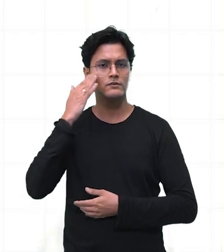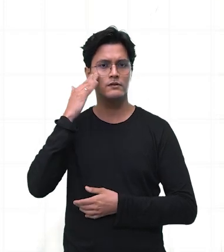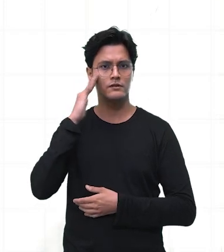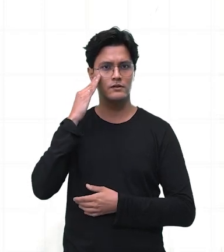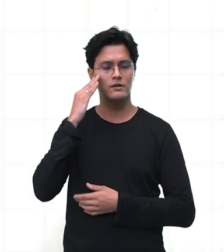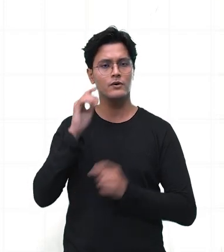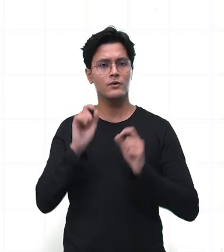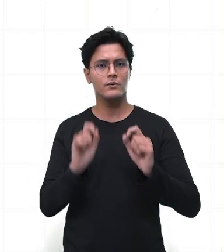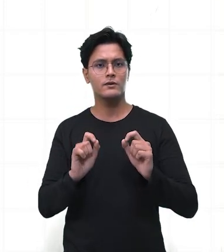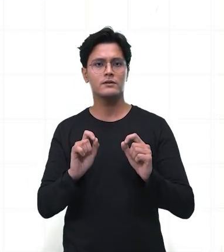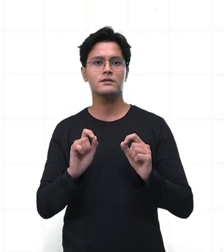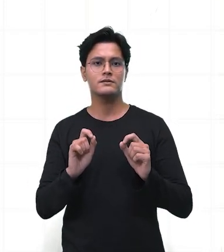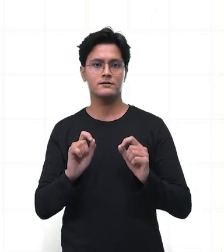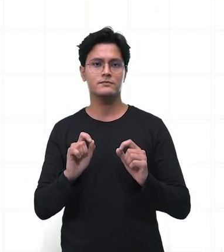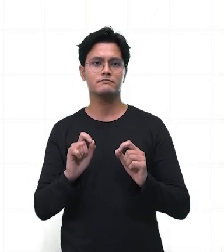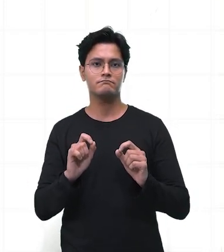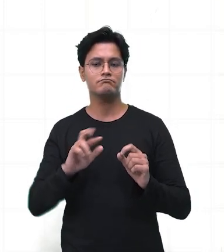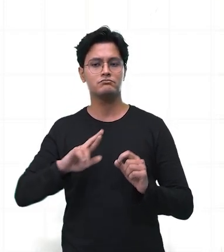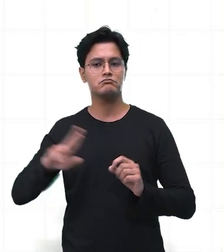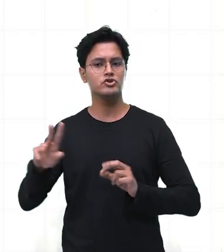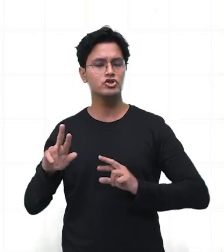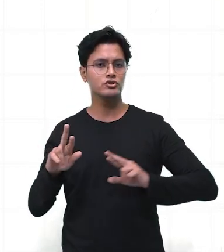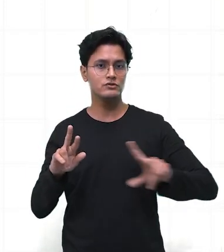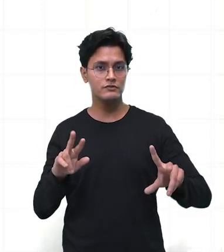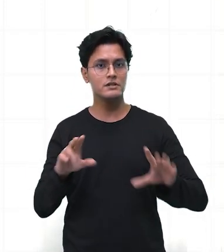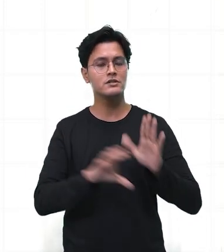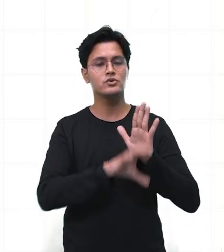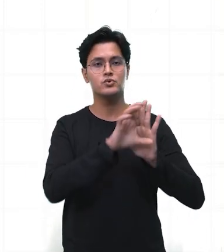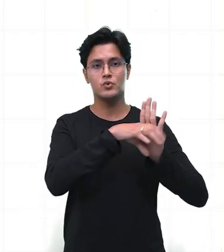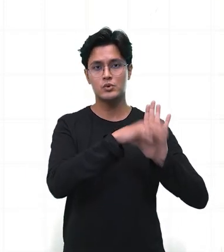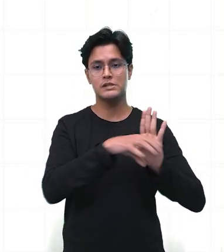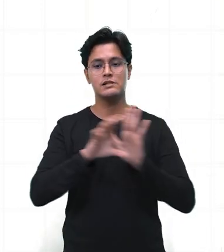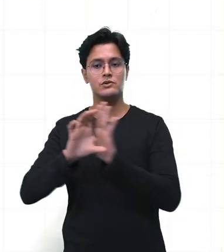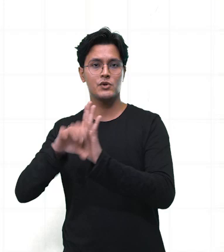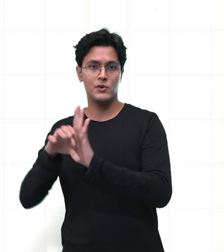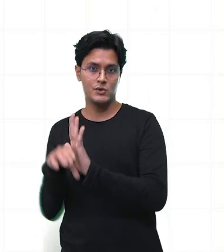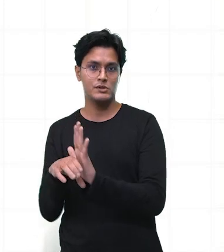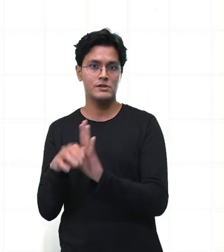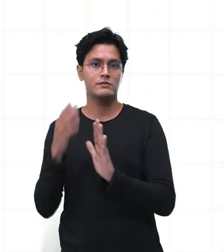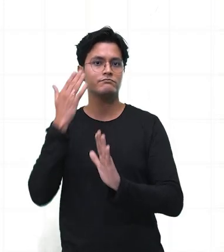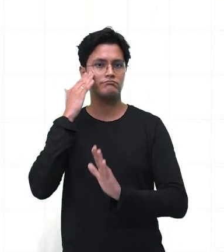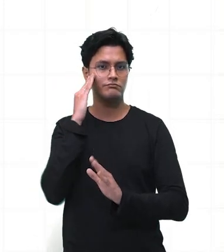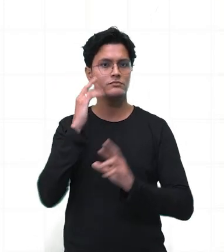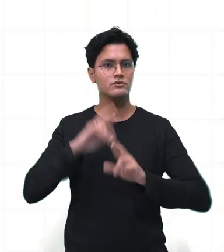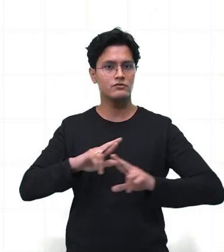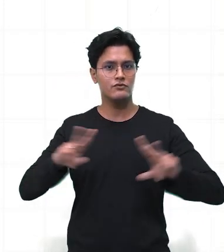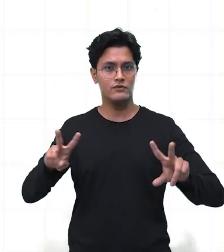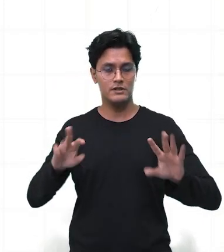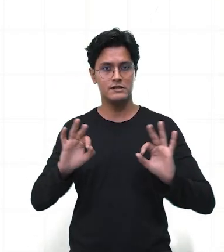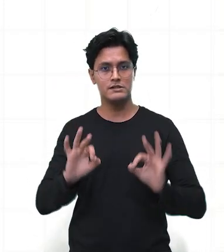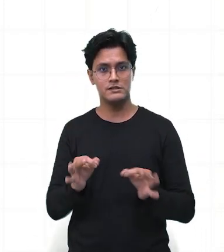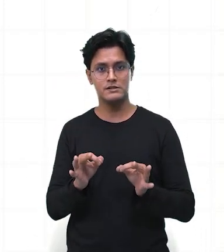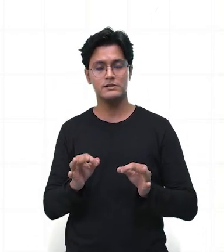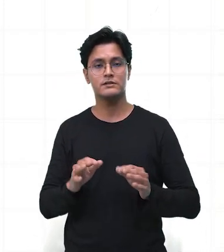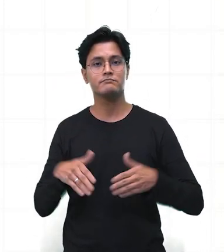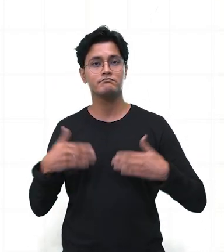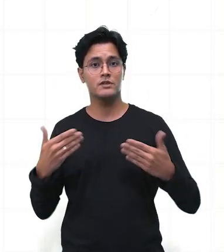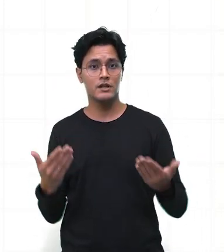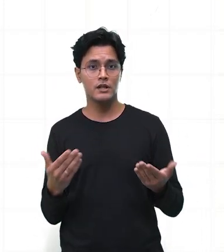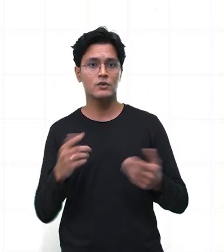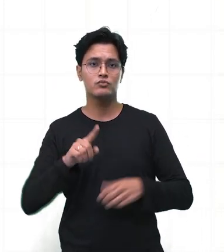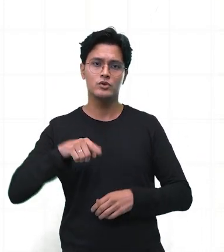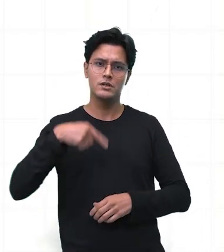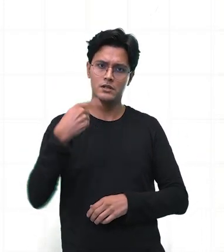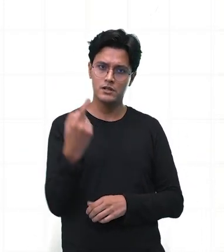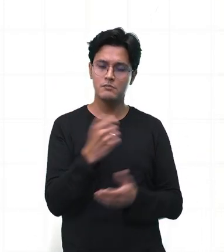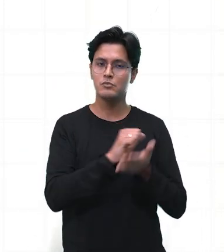entender essas diferenças, esses conceitos entre variável e incógnita, que durante ali o exercício a gente